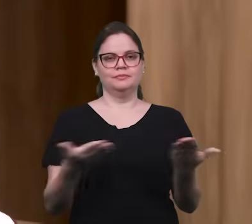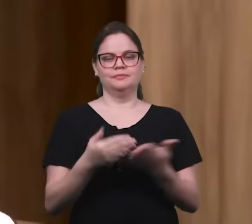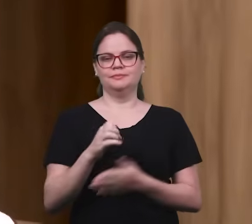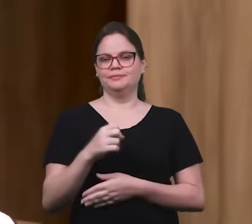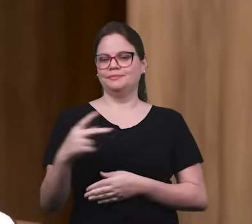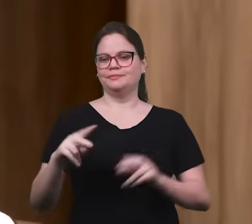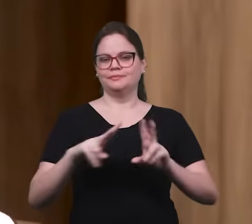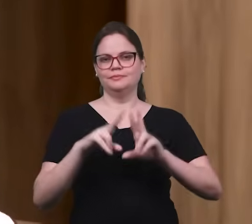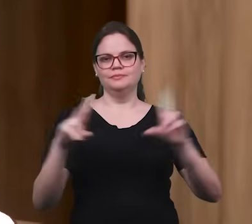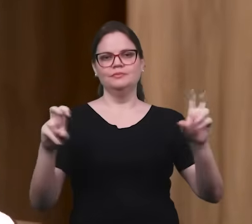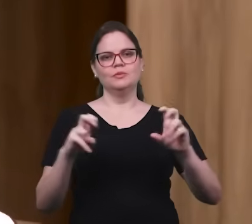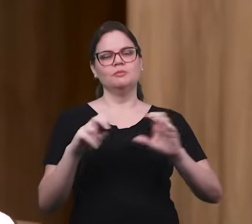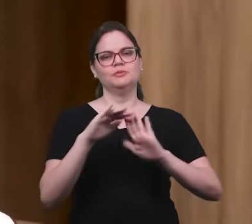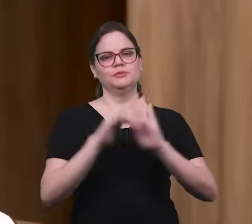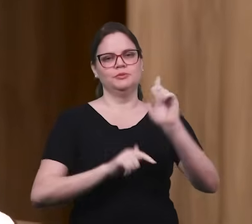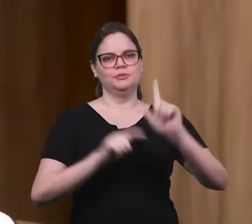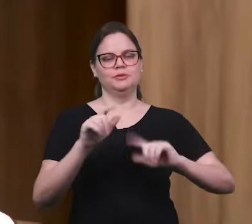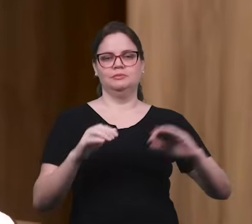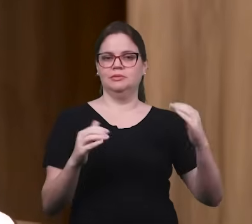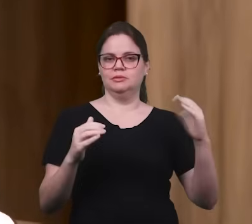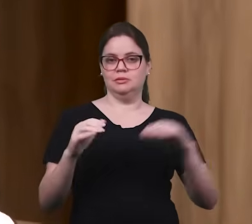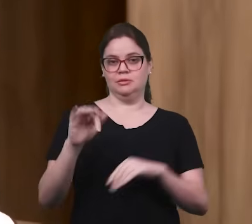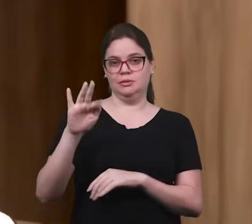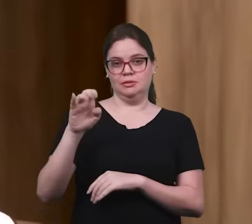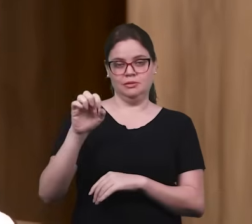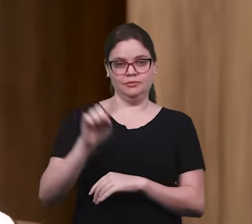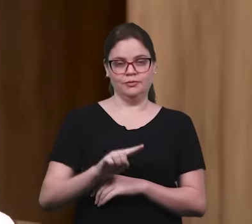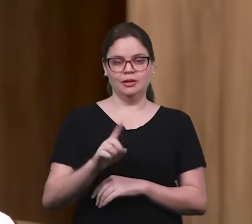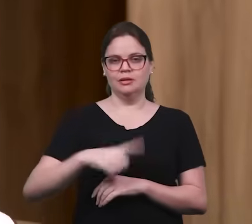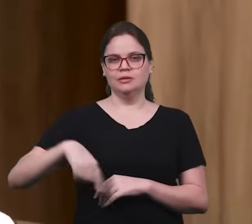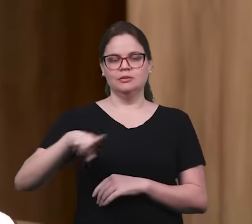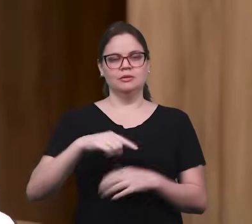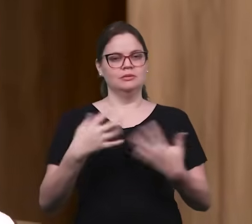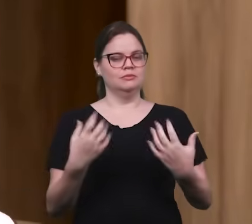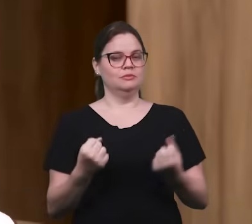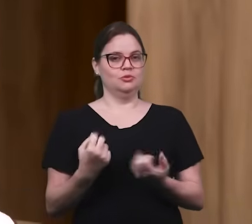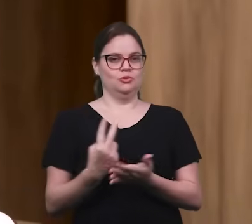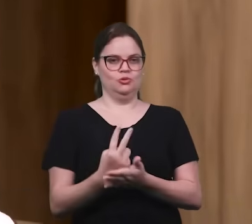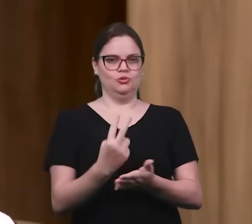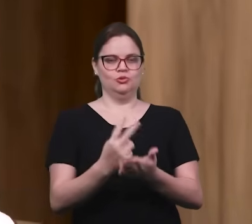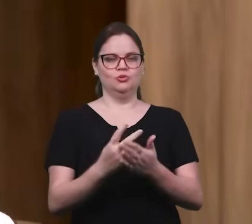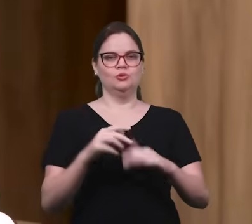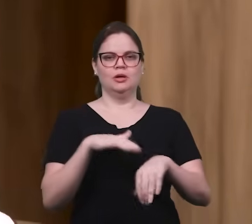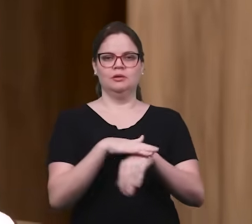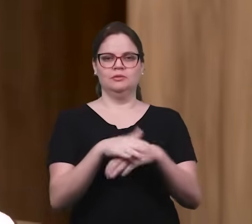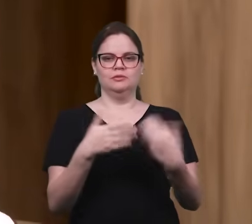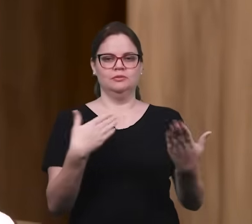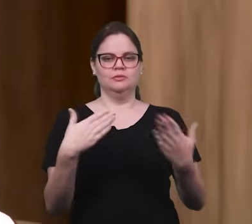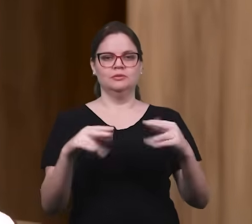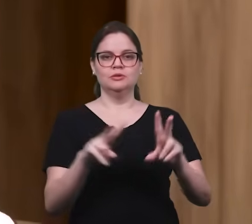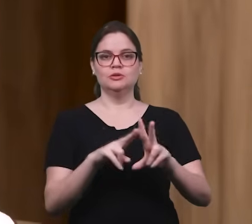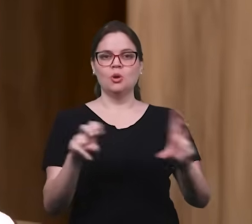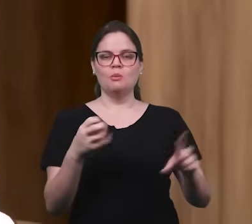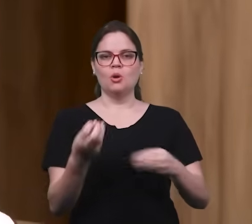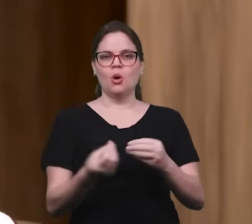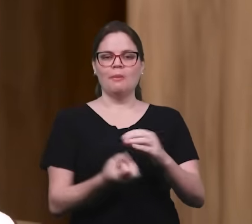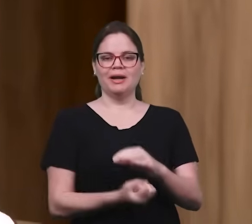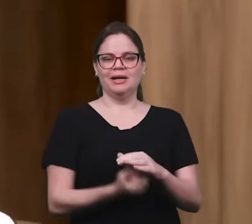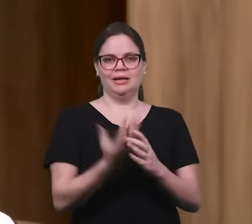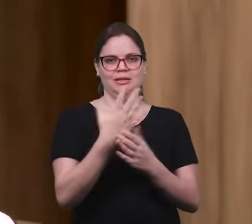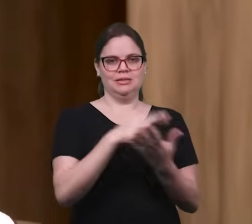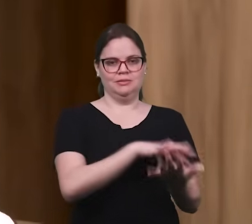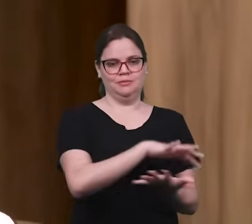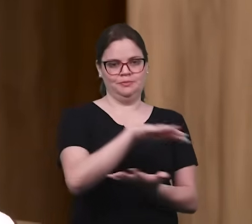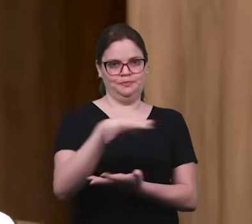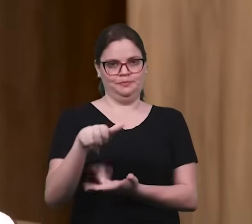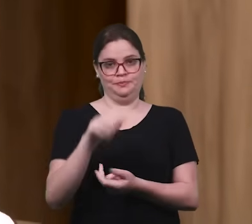um episódio do programa Ciência e Fé. E vamos continuar abordando aqui neste episódio a respeito da criação